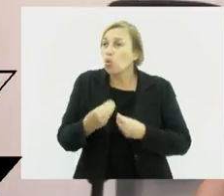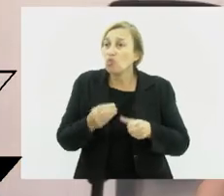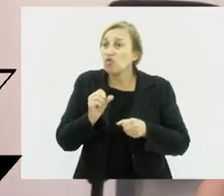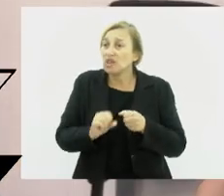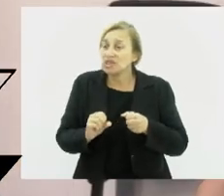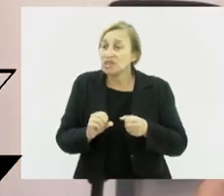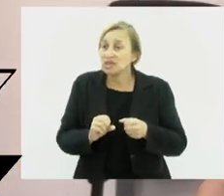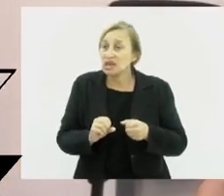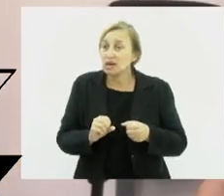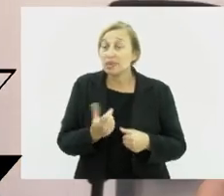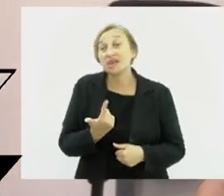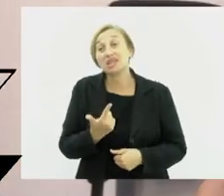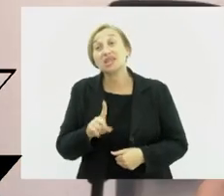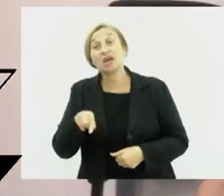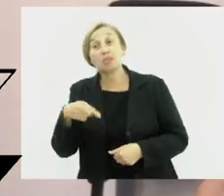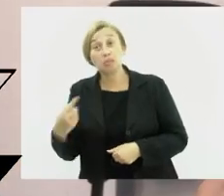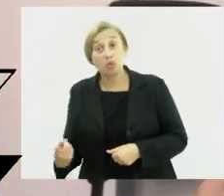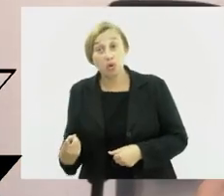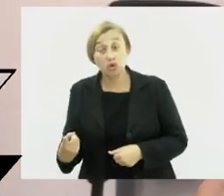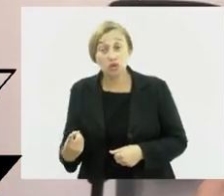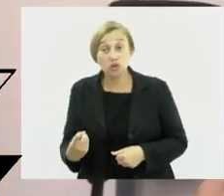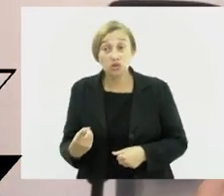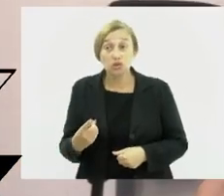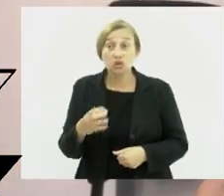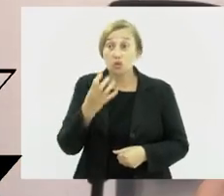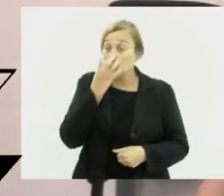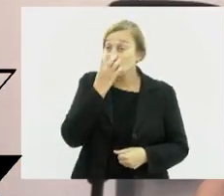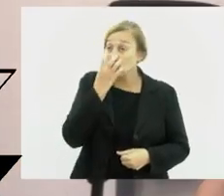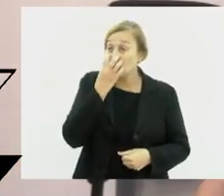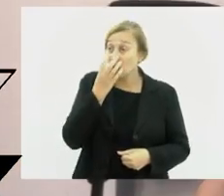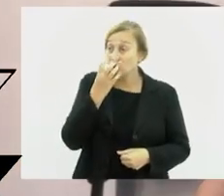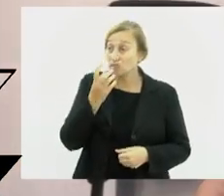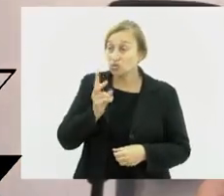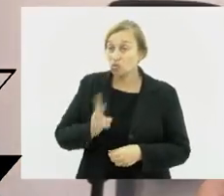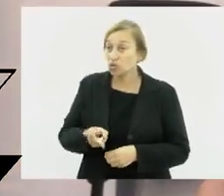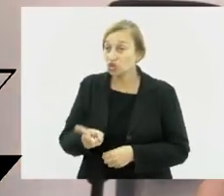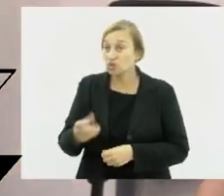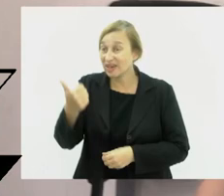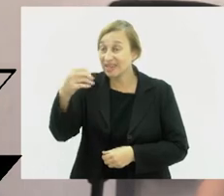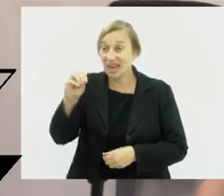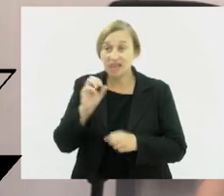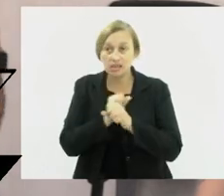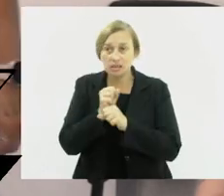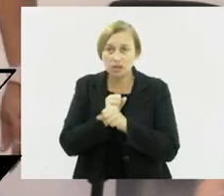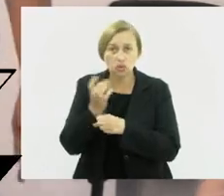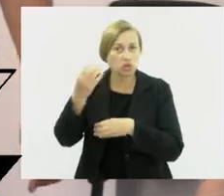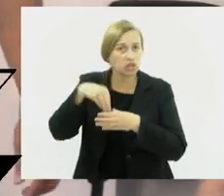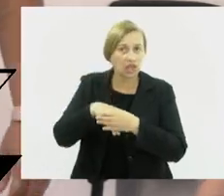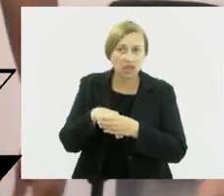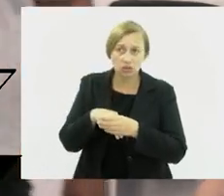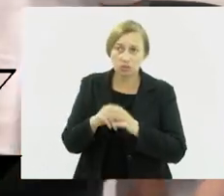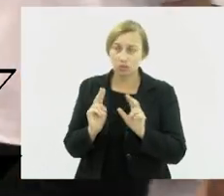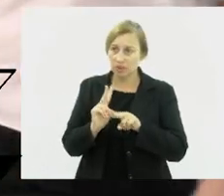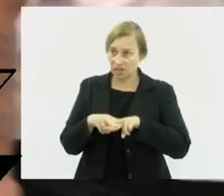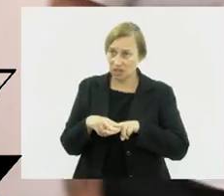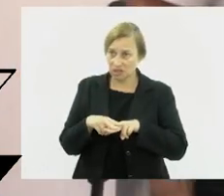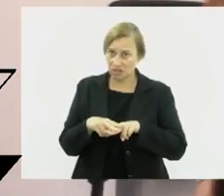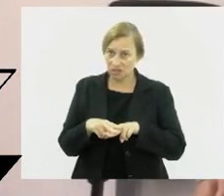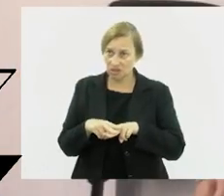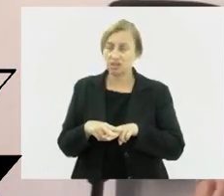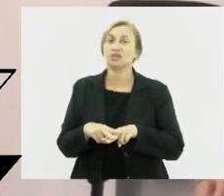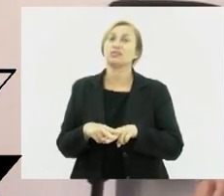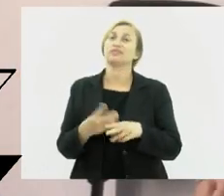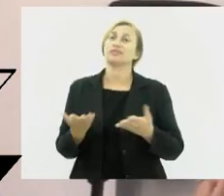para esse cão depois sair daquela baia, não ficar lá 10 anos, como teve um lá que ficou? A dotabilidade